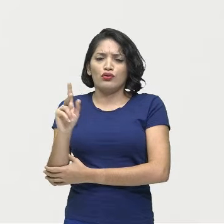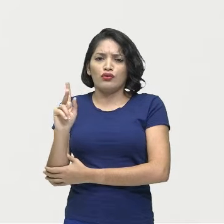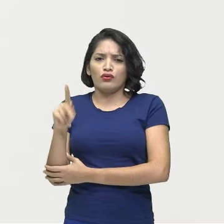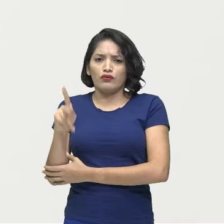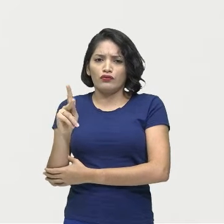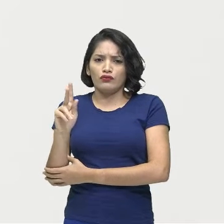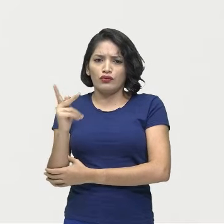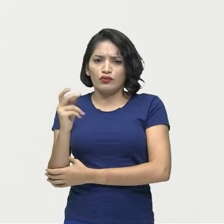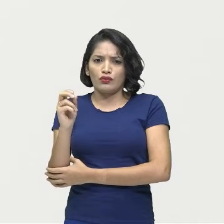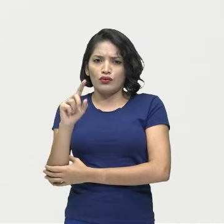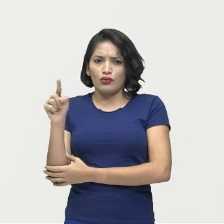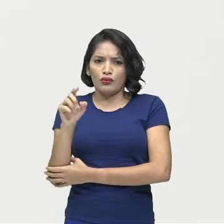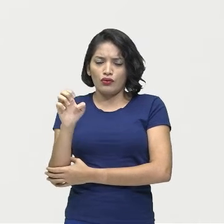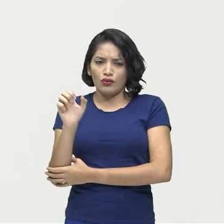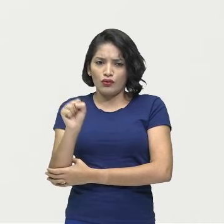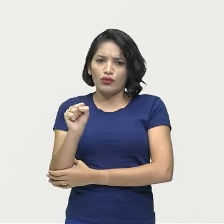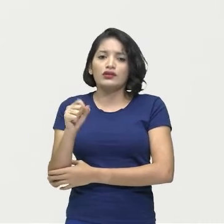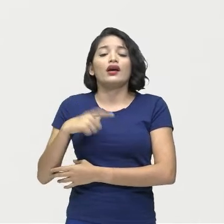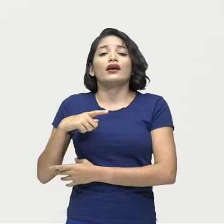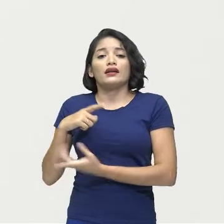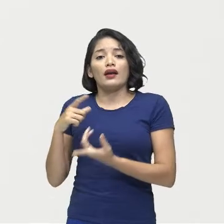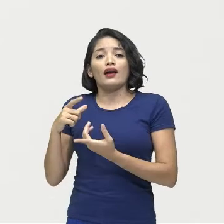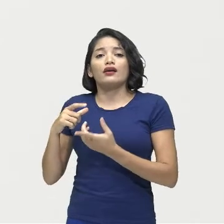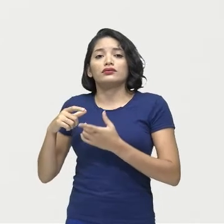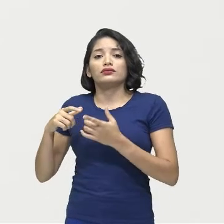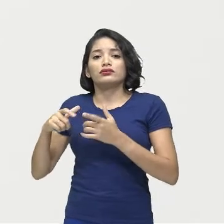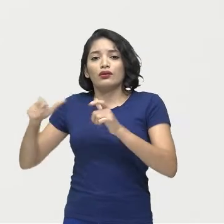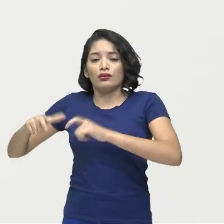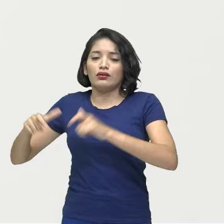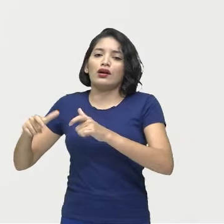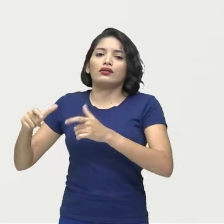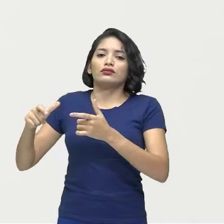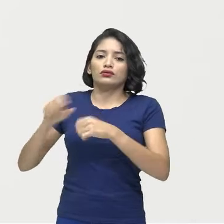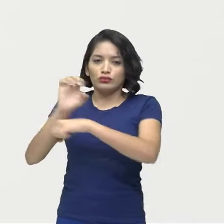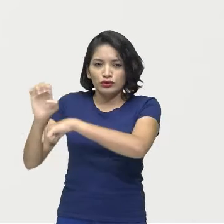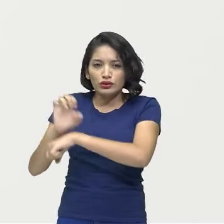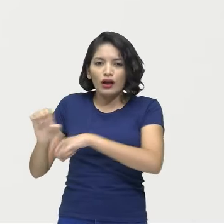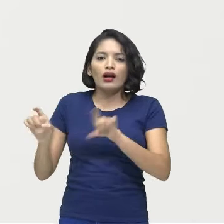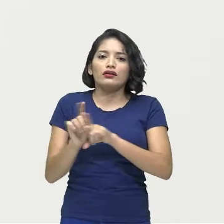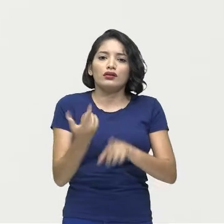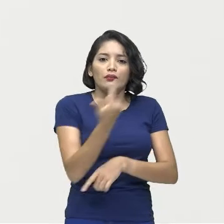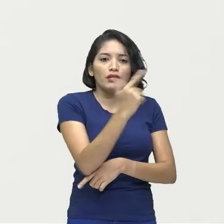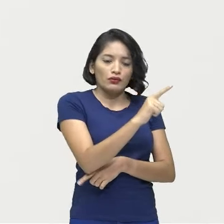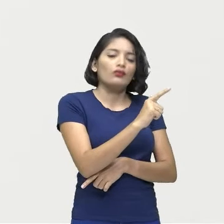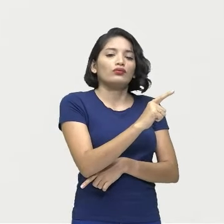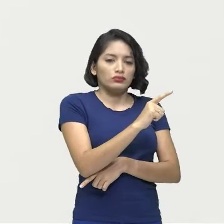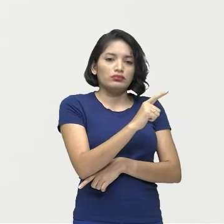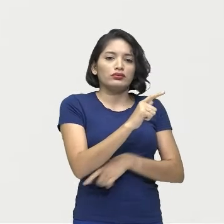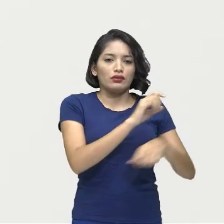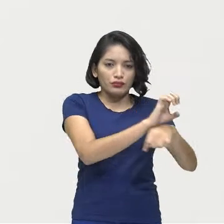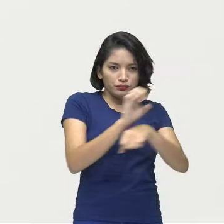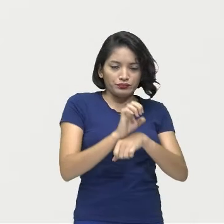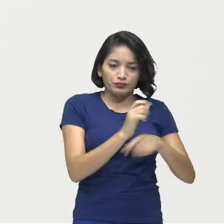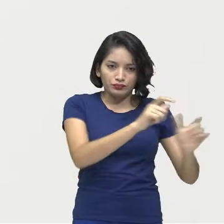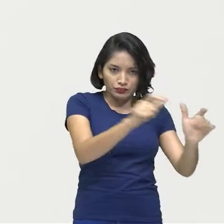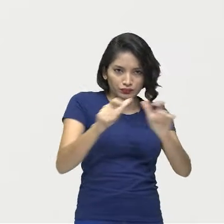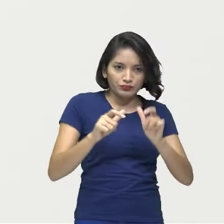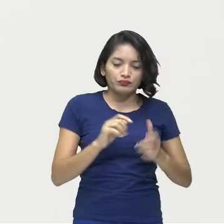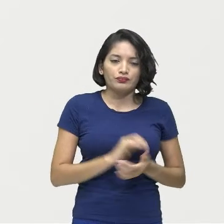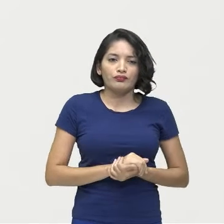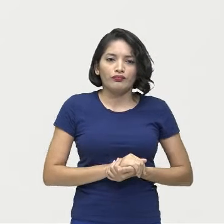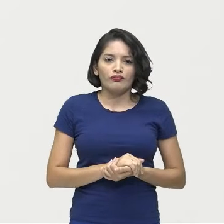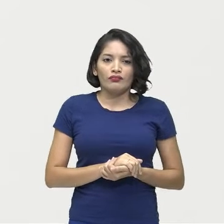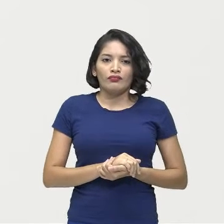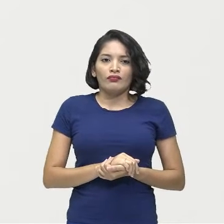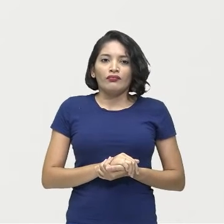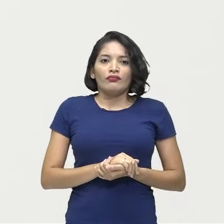estatais, e as kolkhozes, as propriedades coletivas, tá bom? A gente pode treinar o russo, quem puder me ajudar, agradeço. Vamos lá? Ele